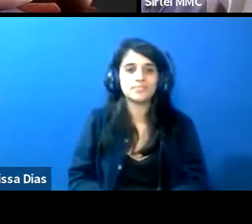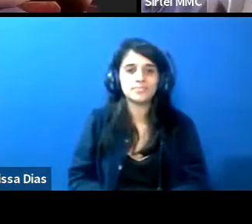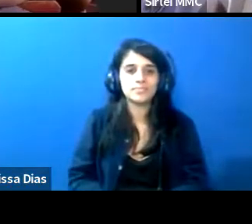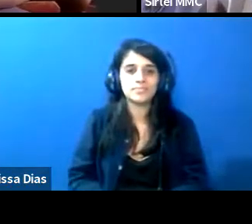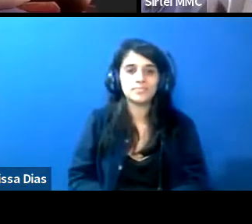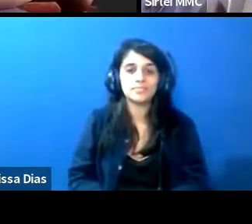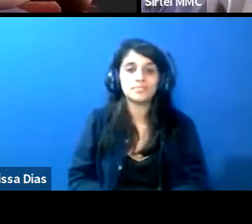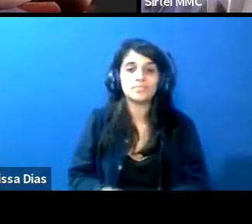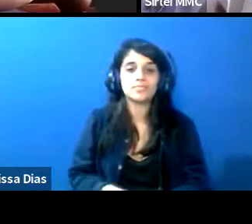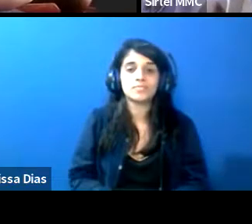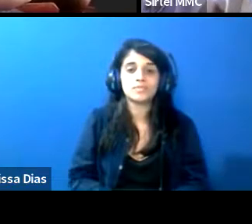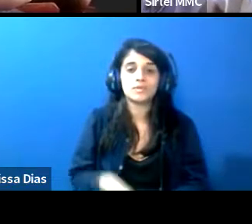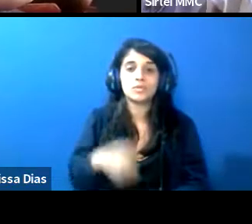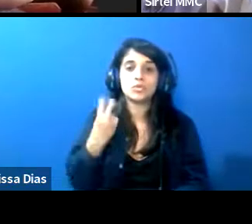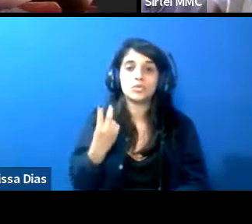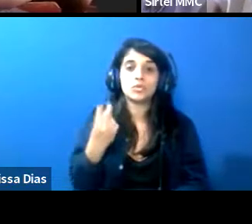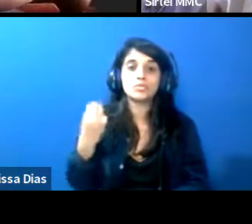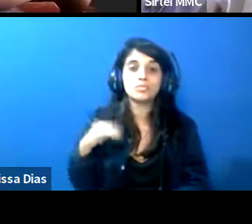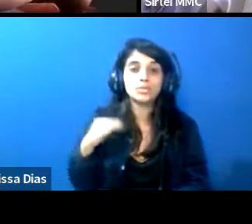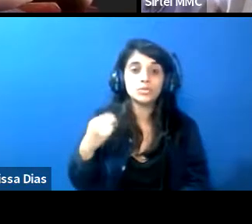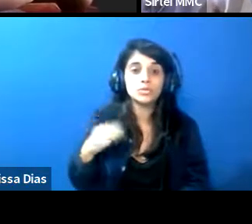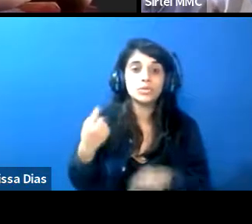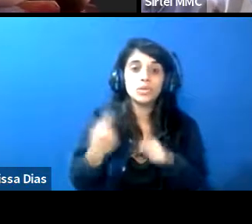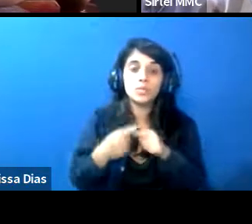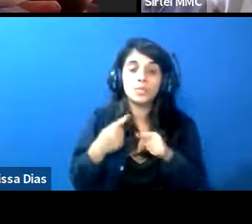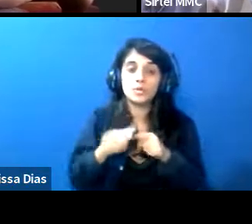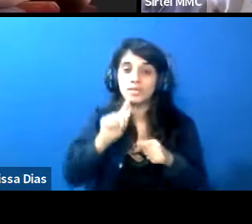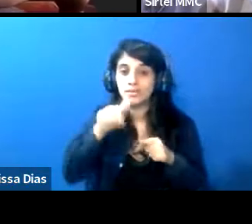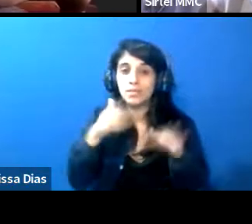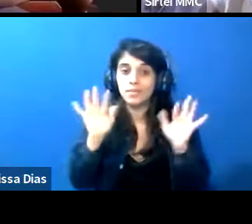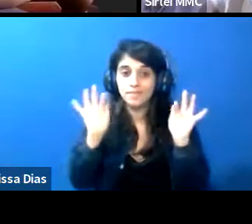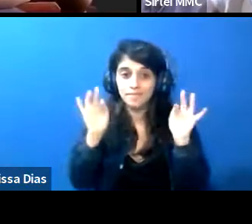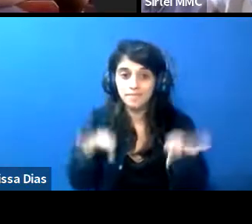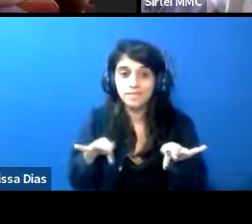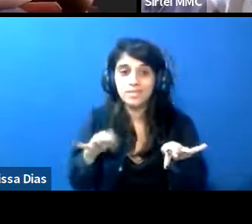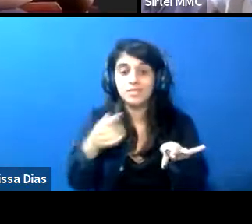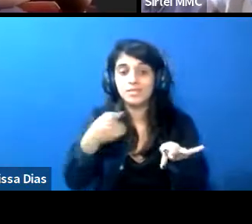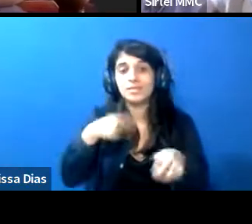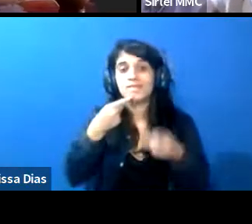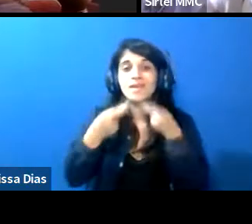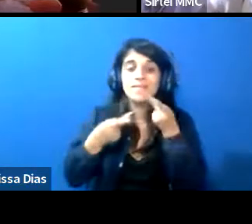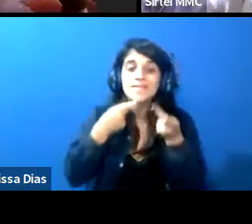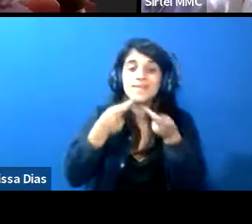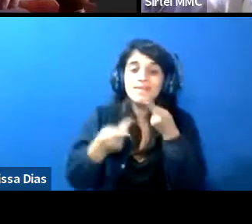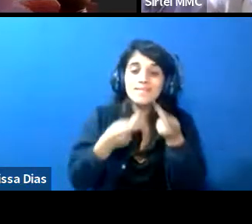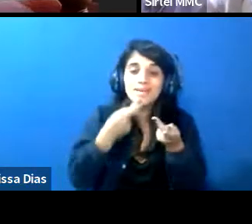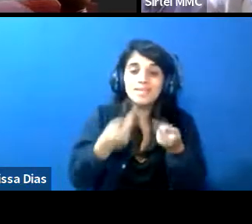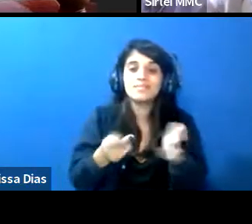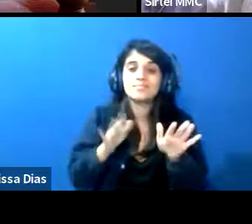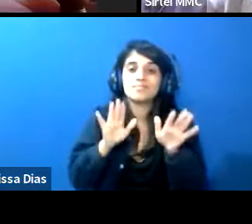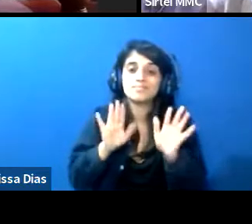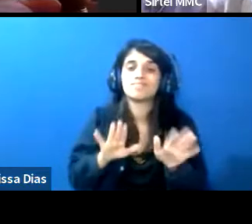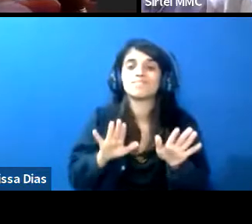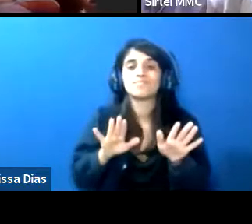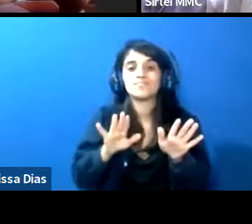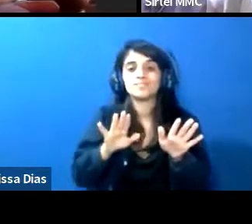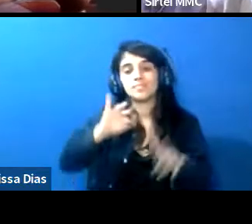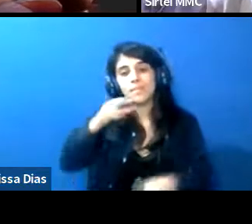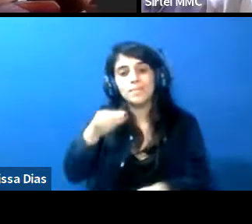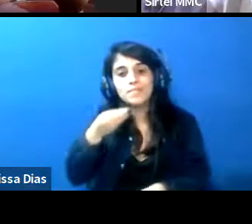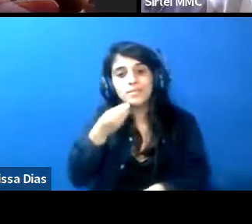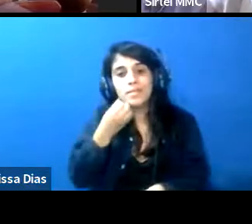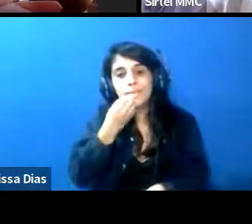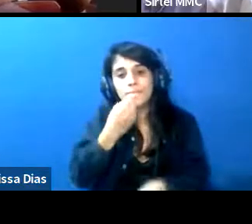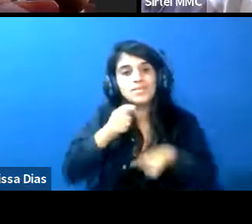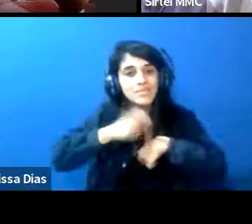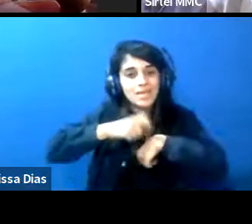2 minutinhos, porque vai entrar uma atividade na sequência, a gente ficaria falando um monte, mas aproveitamos bem o tempo,